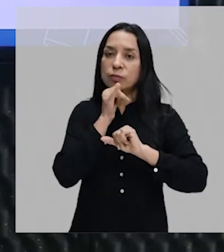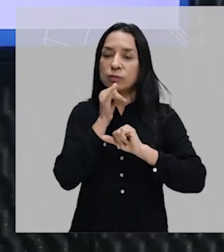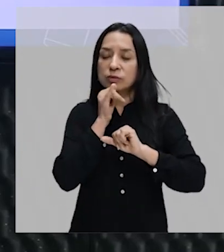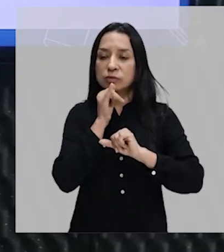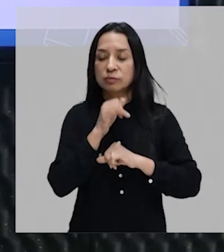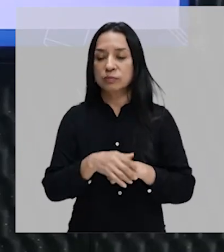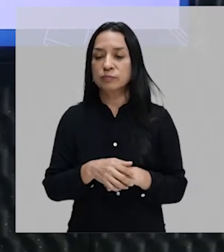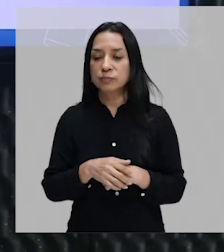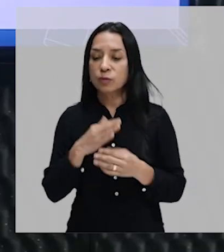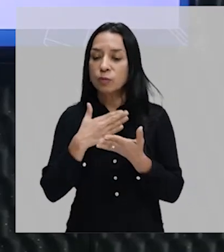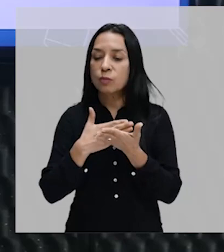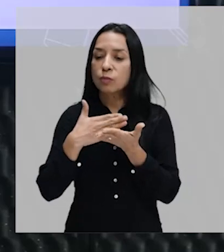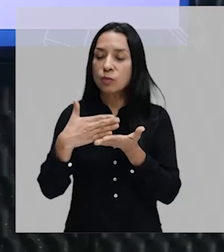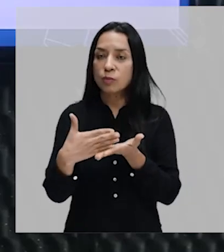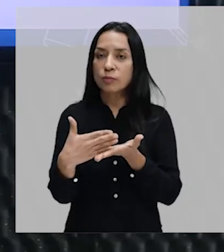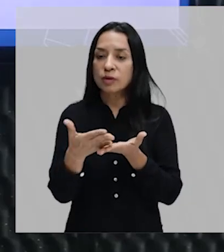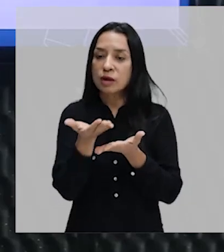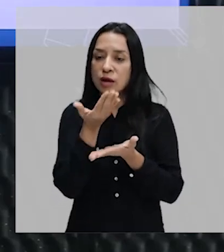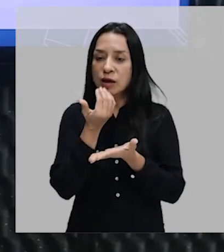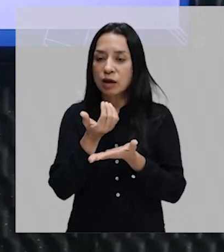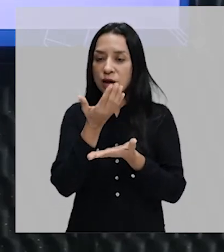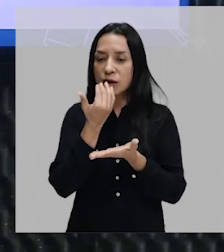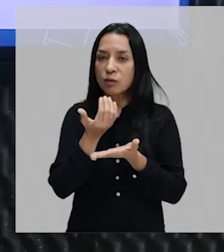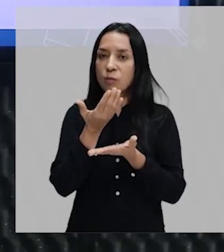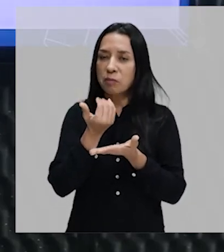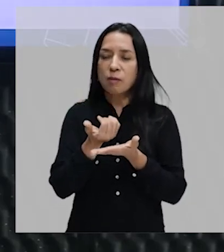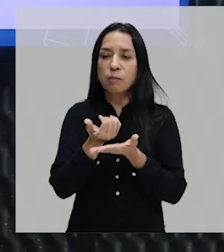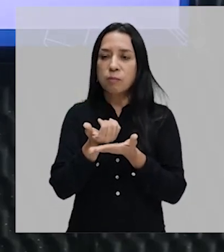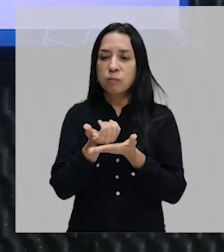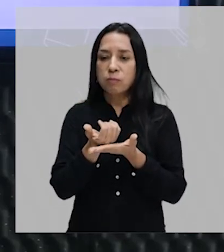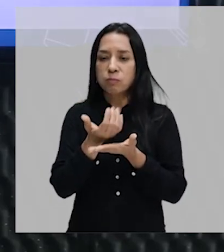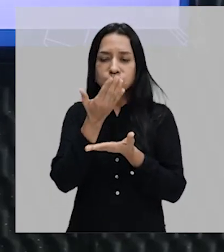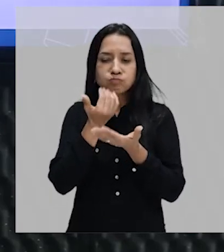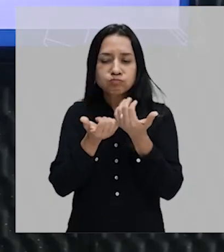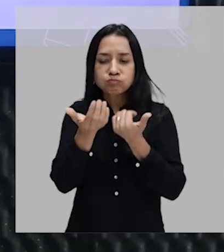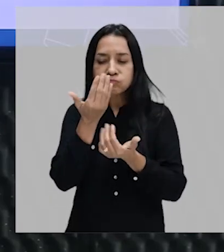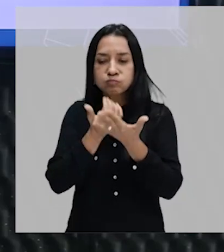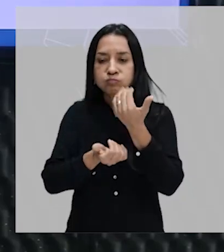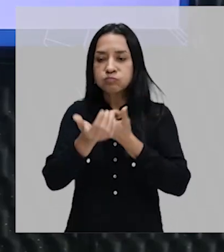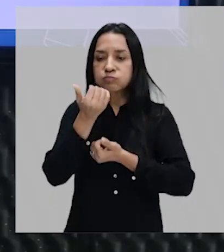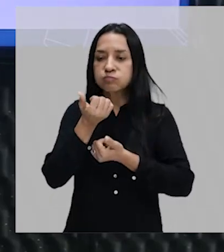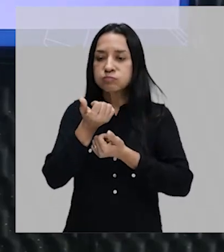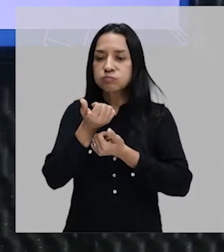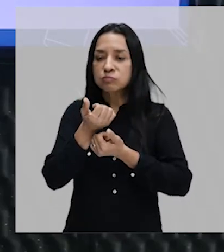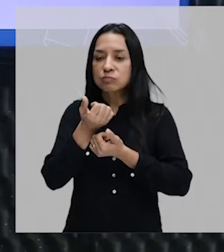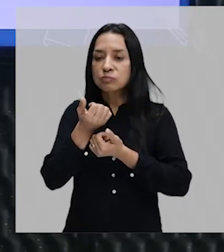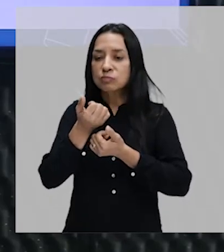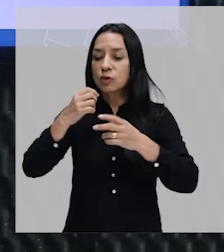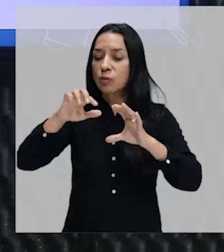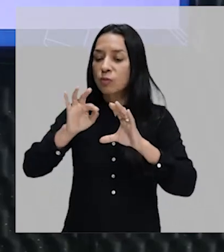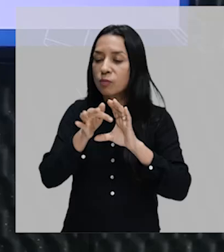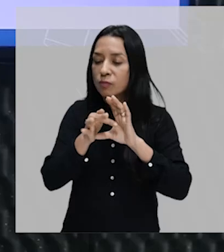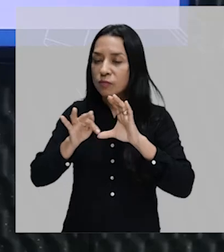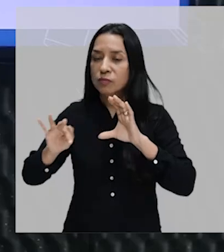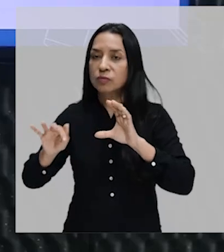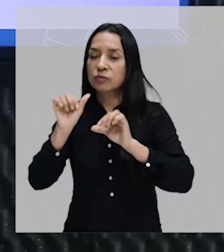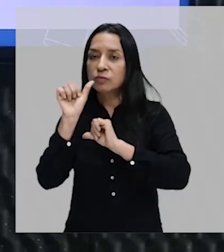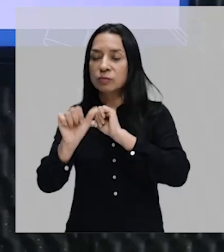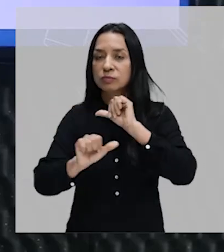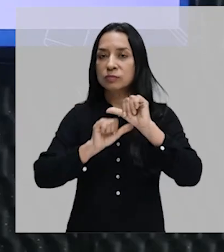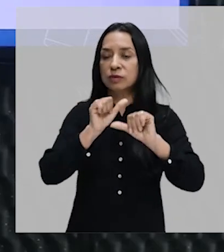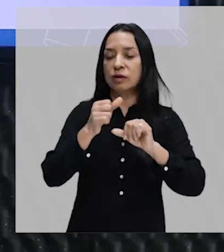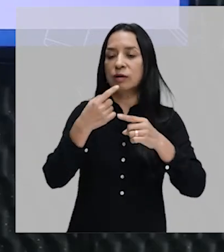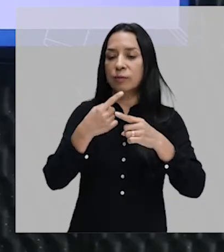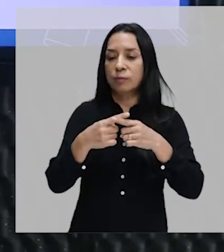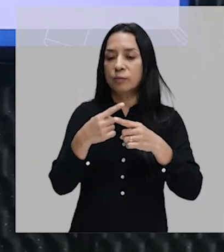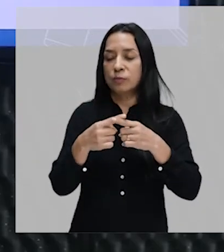se eu começar a comer excessivamente, o meu fenótipo ele vai alterar, tá? Porque